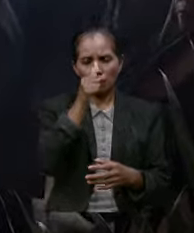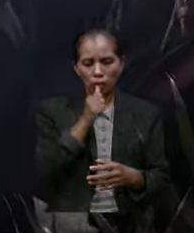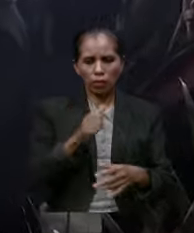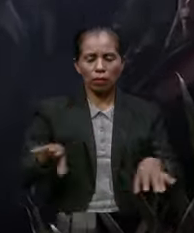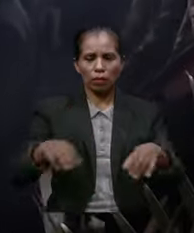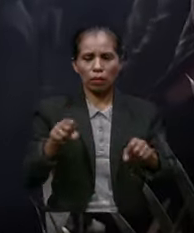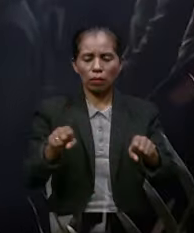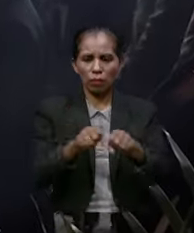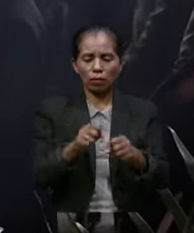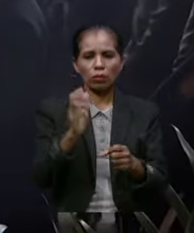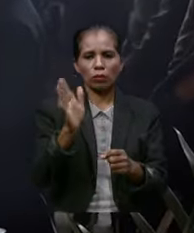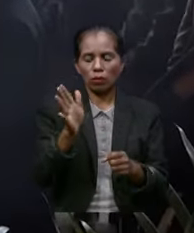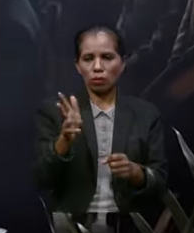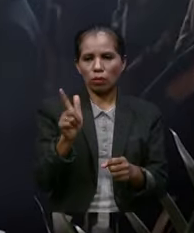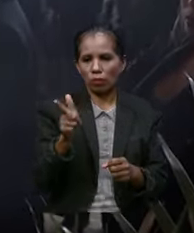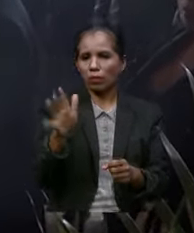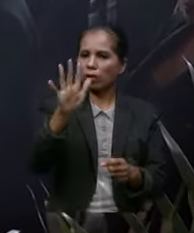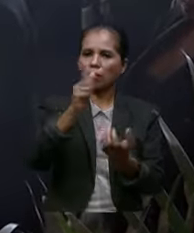25 de Abril,